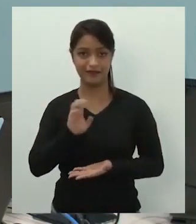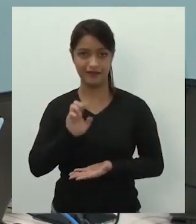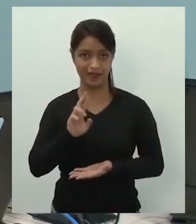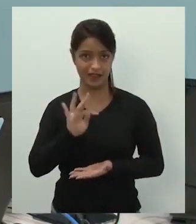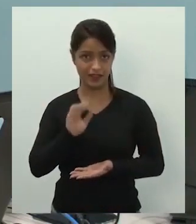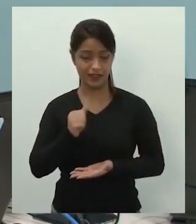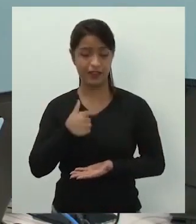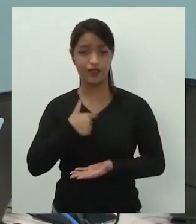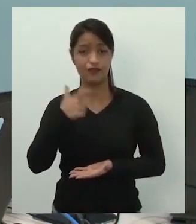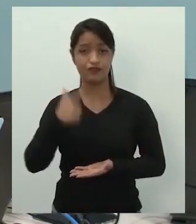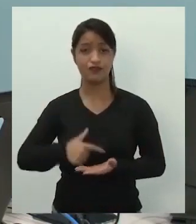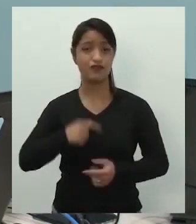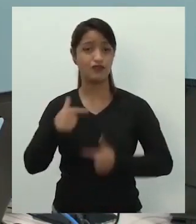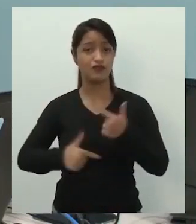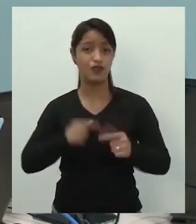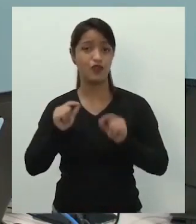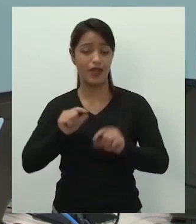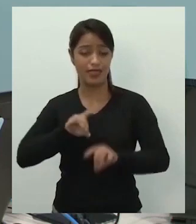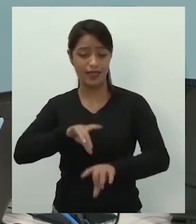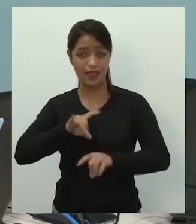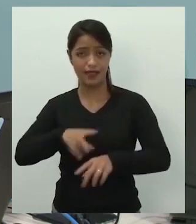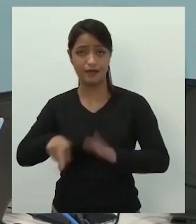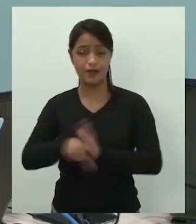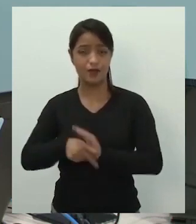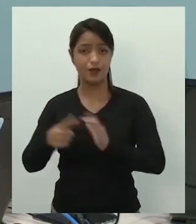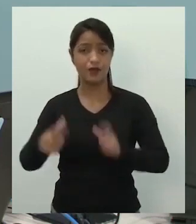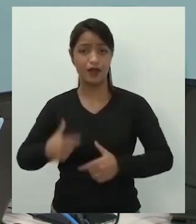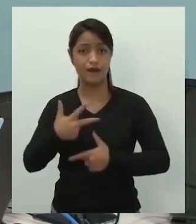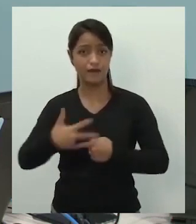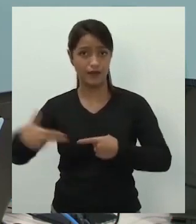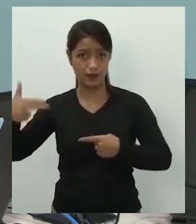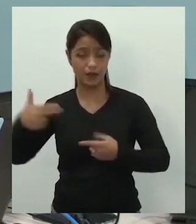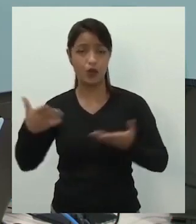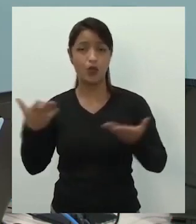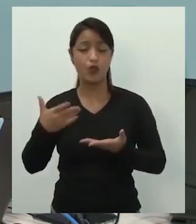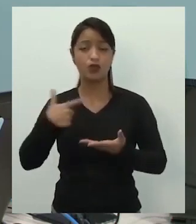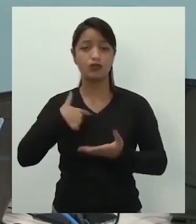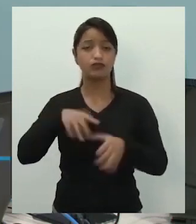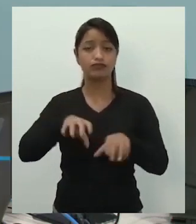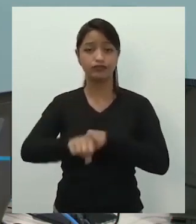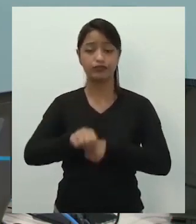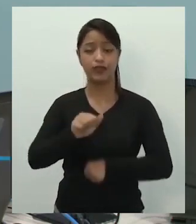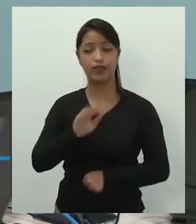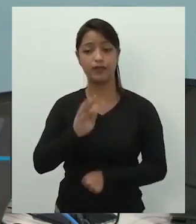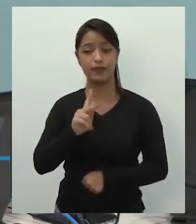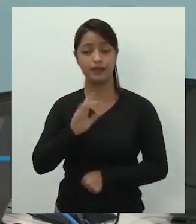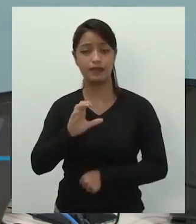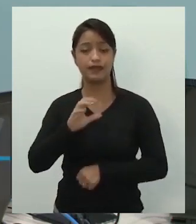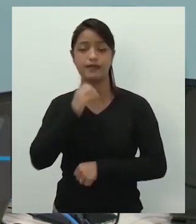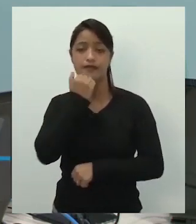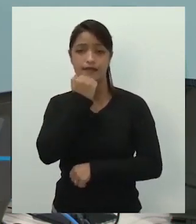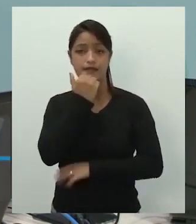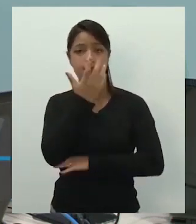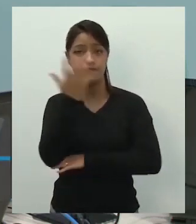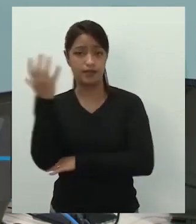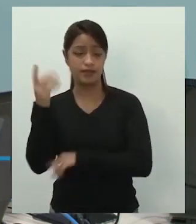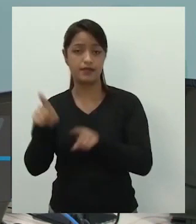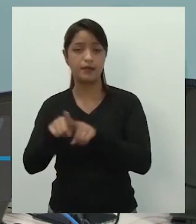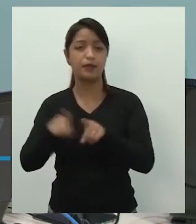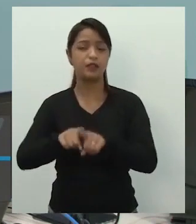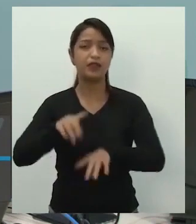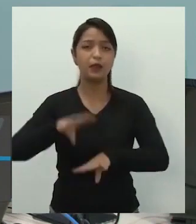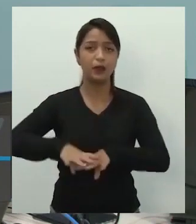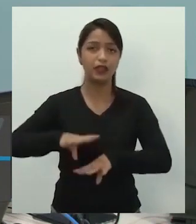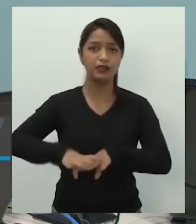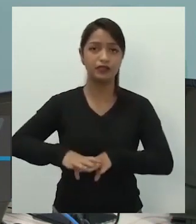sou técnica da EFAP e hoje vou estar aqui no ATPC de Ciências da Natureza e Matemática, junto com o